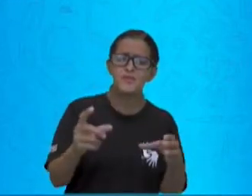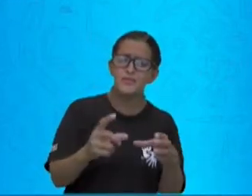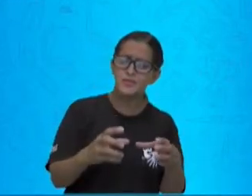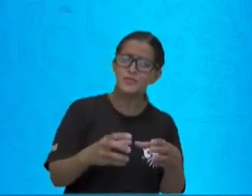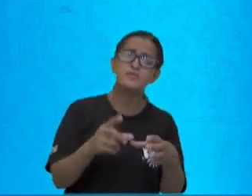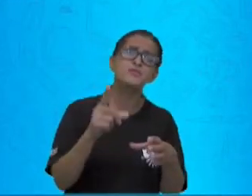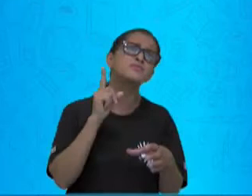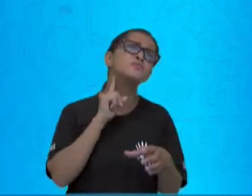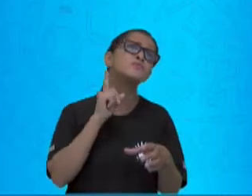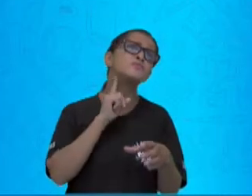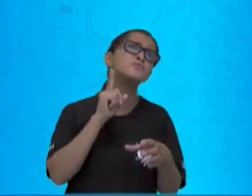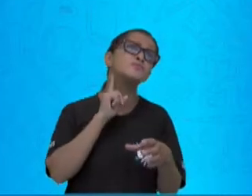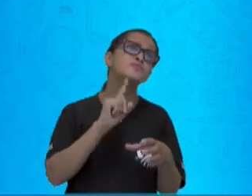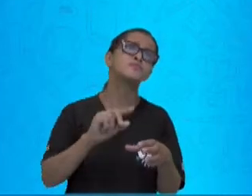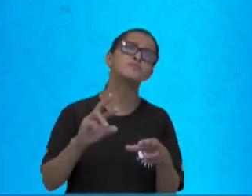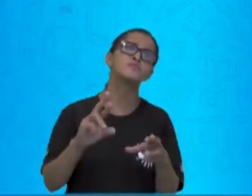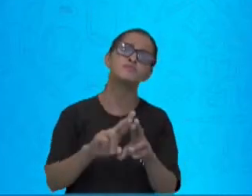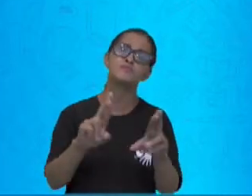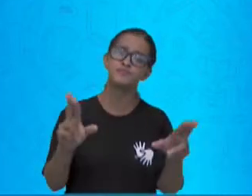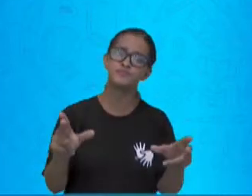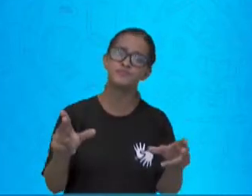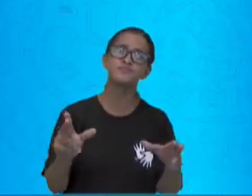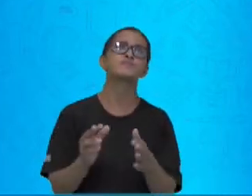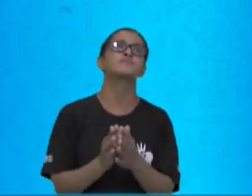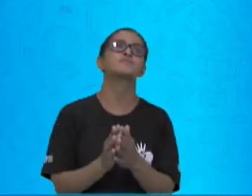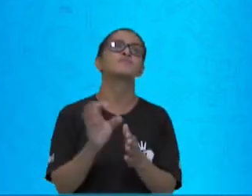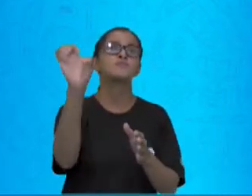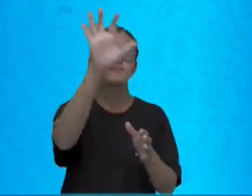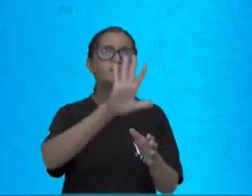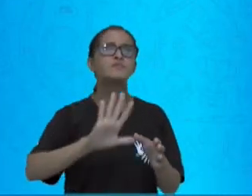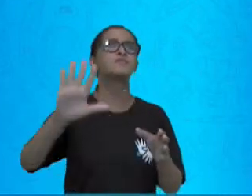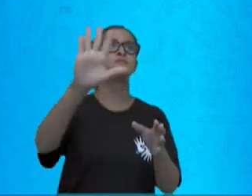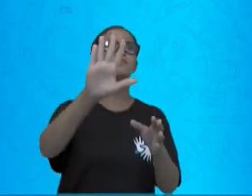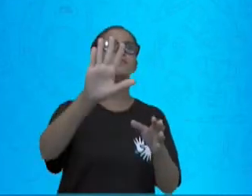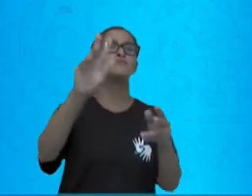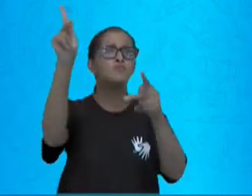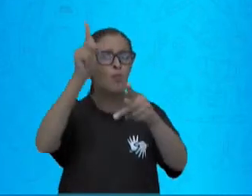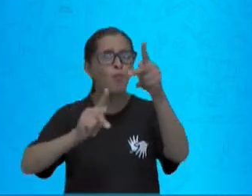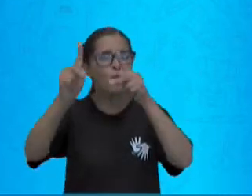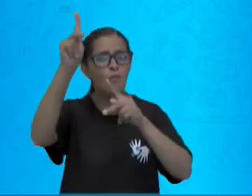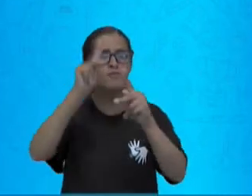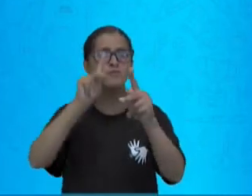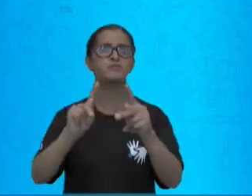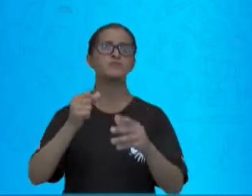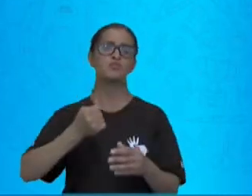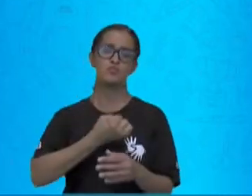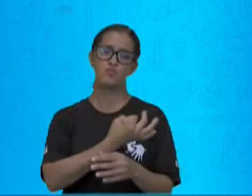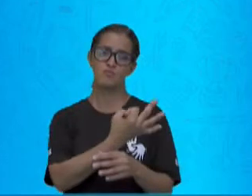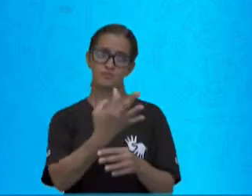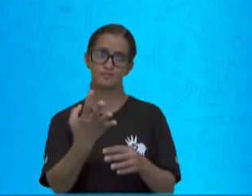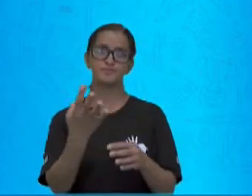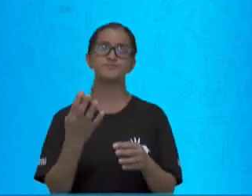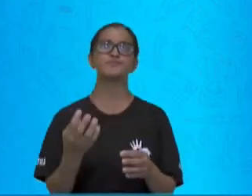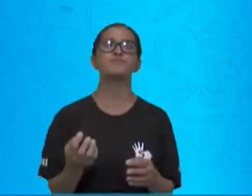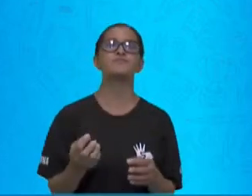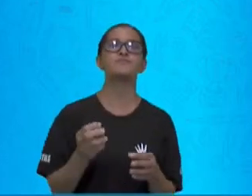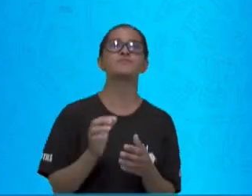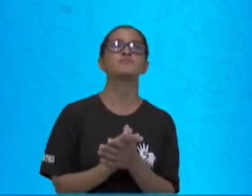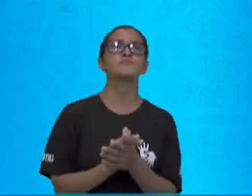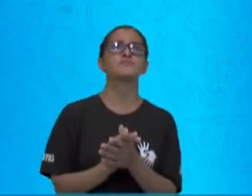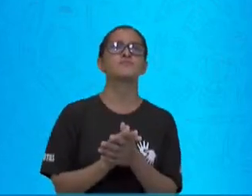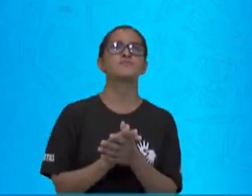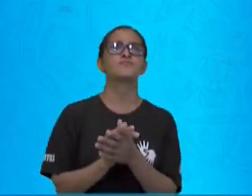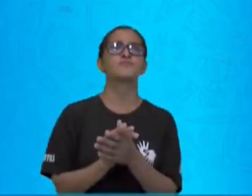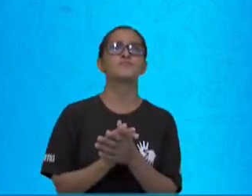Gerais. Só que ele é o estado considerado com maior popularidade, tá bom? Aqui, novamente,